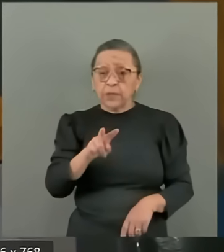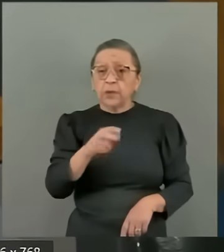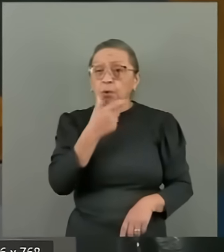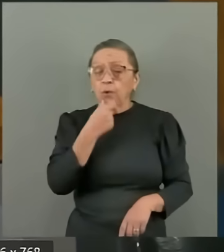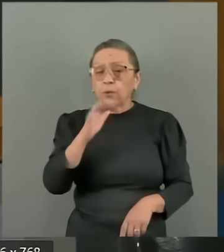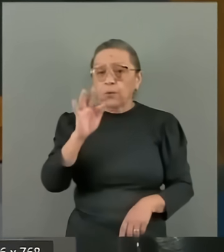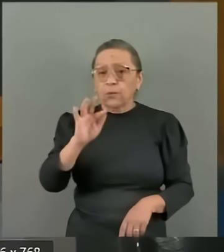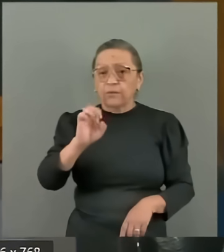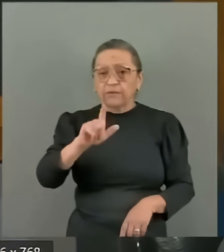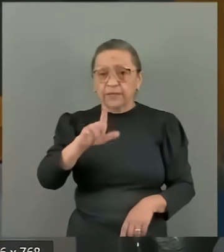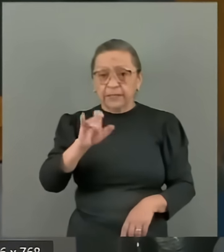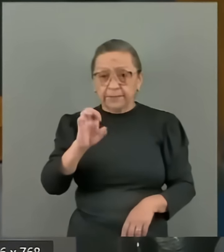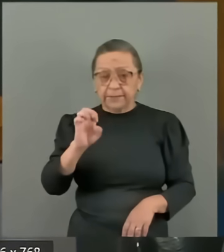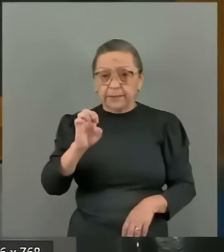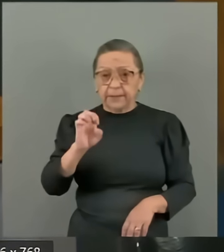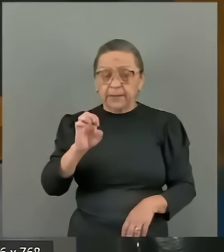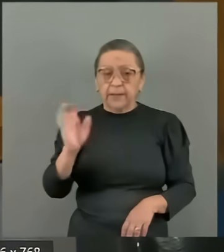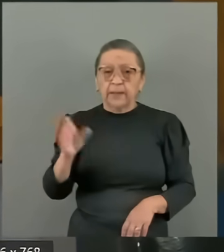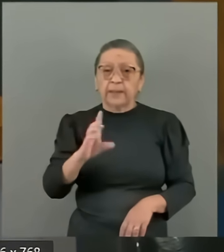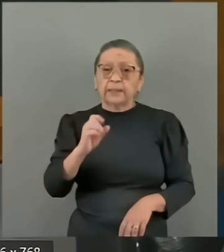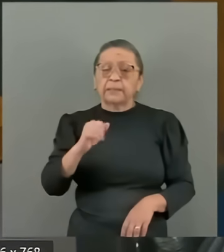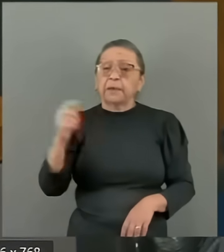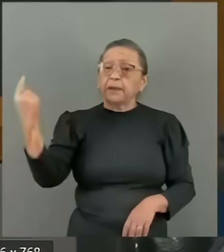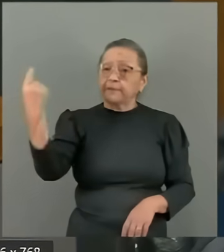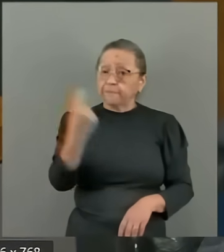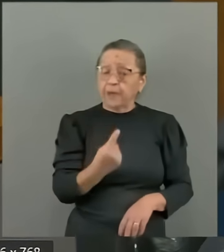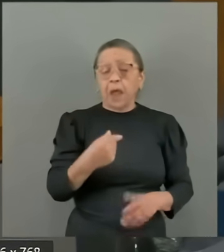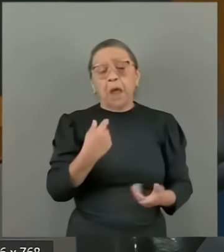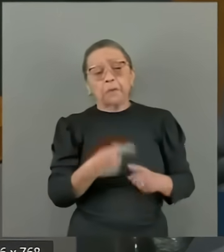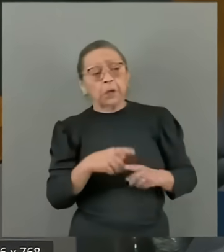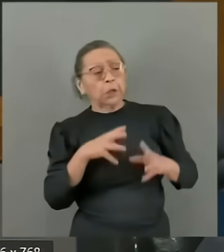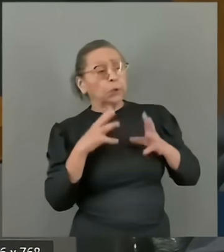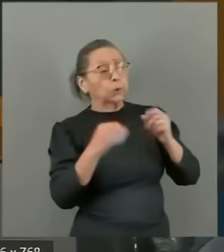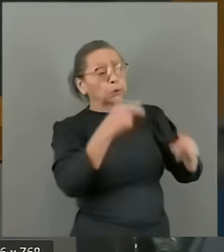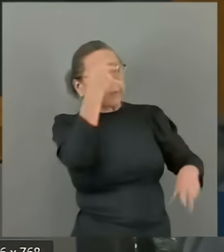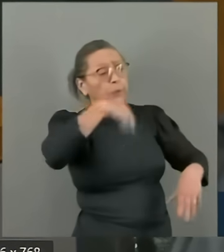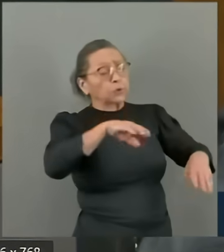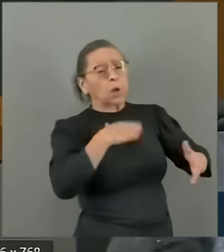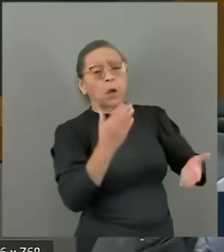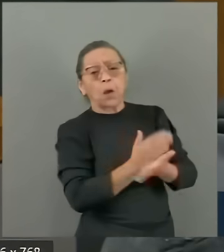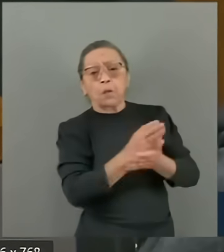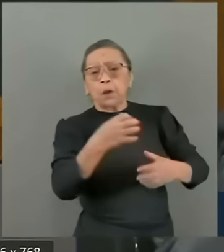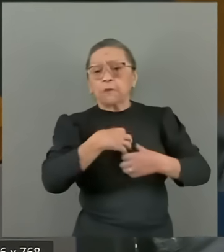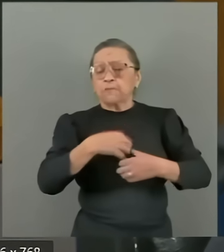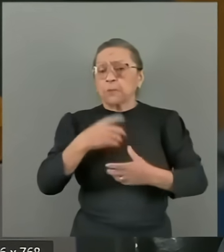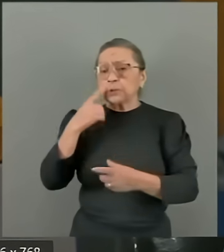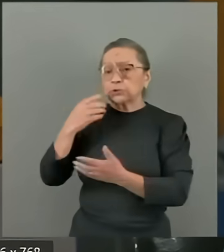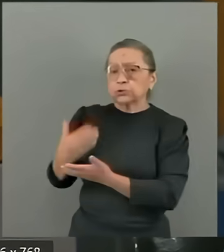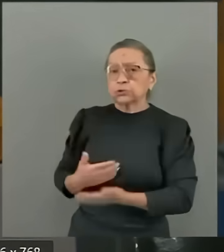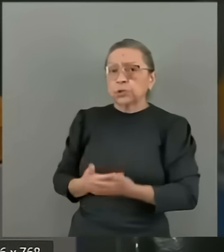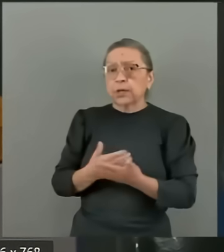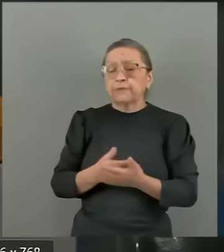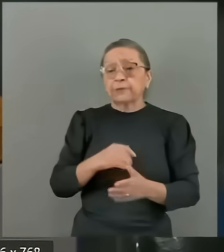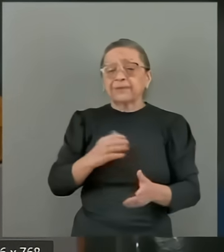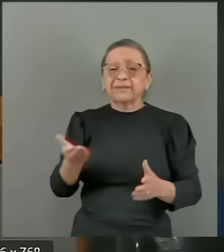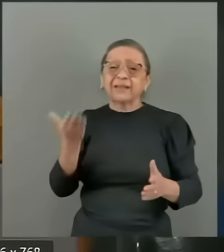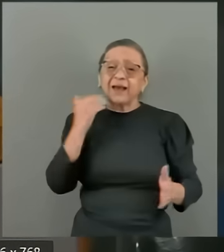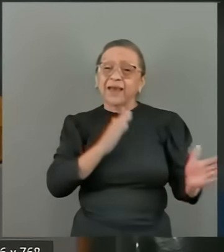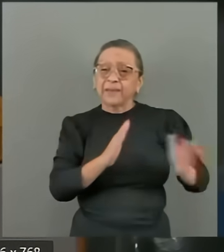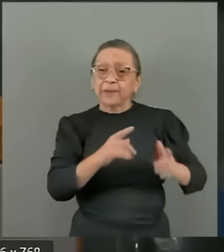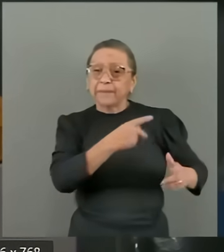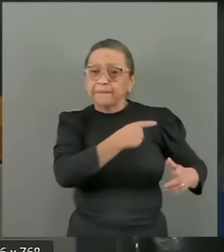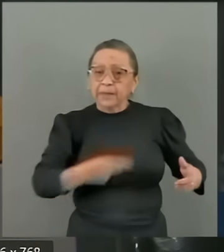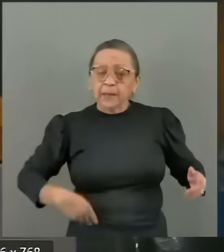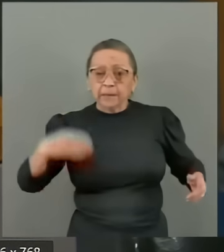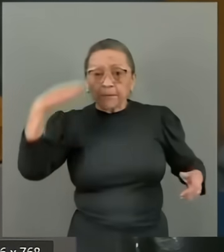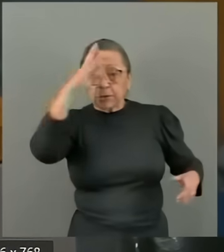aqui proximamente. Porque essas pessoas todas foram, de alguma forma, gestadas no governo Bolsonaro. As 4